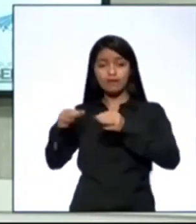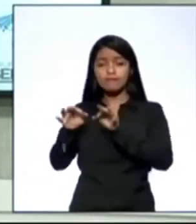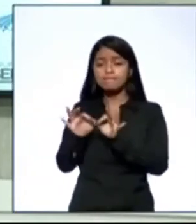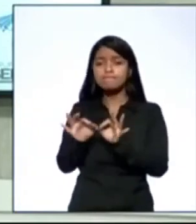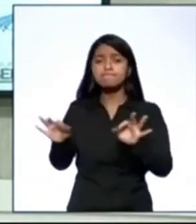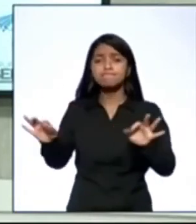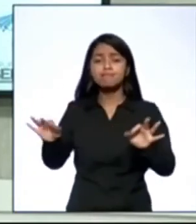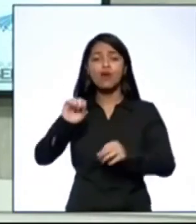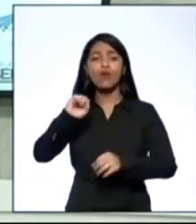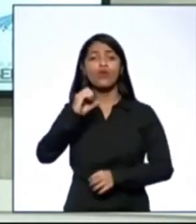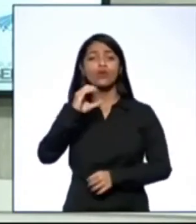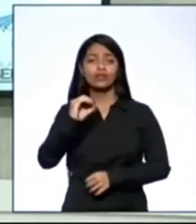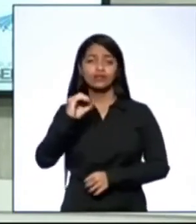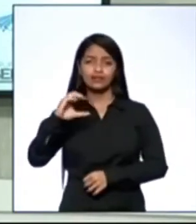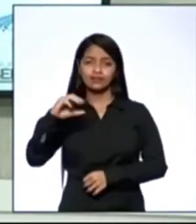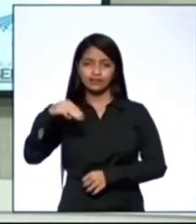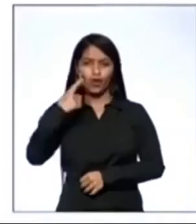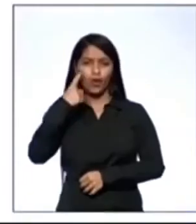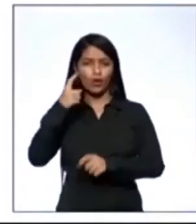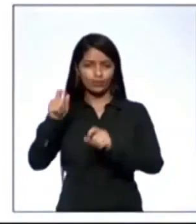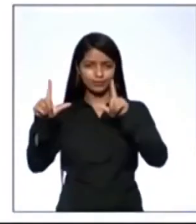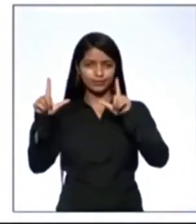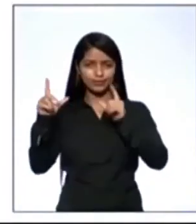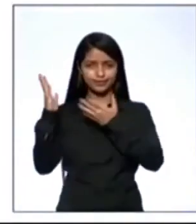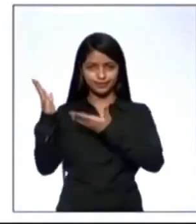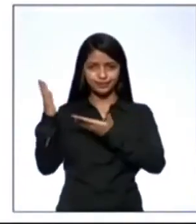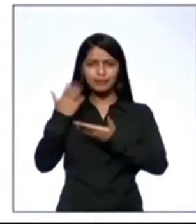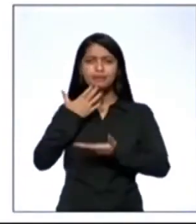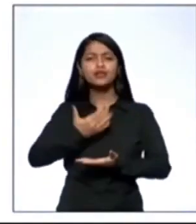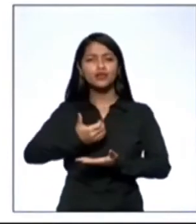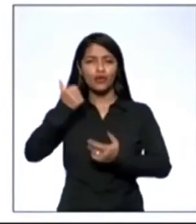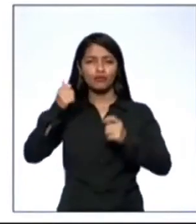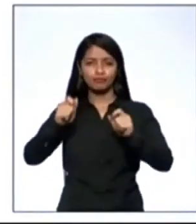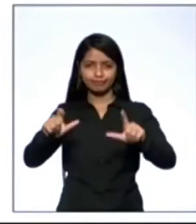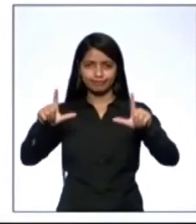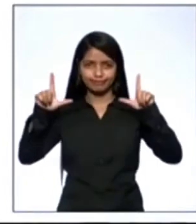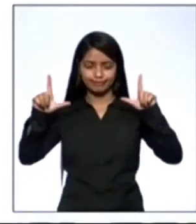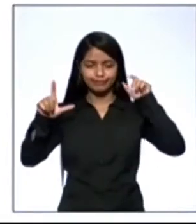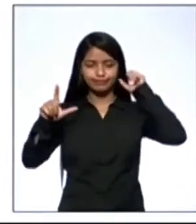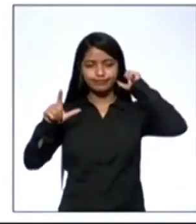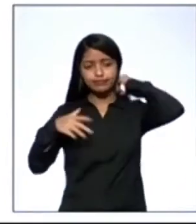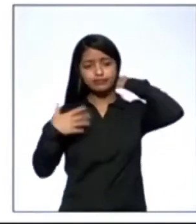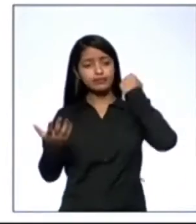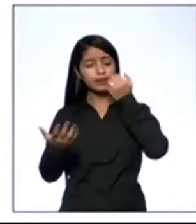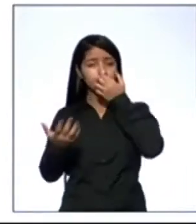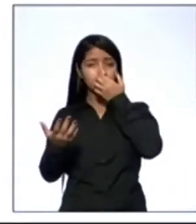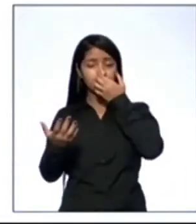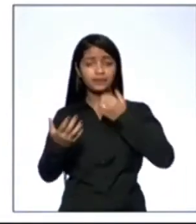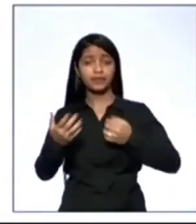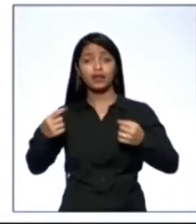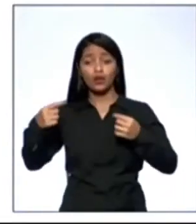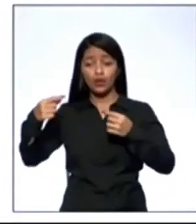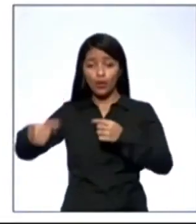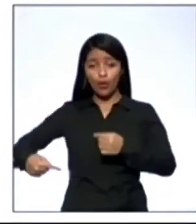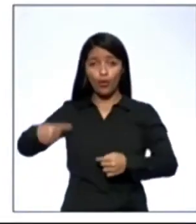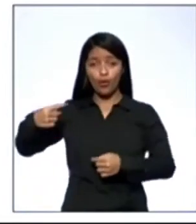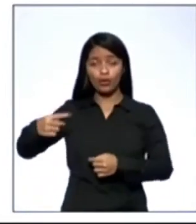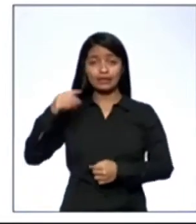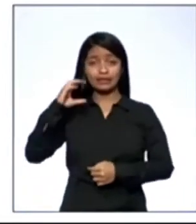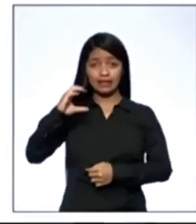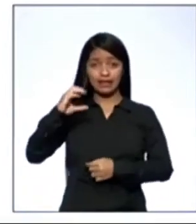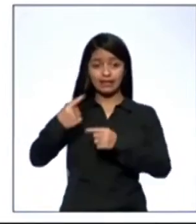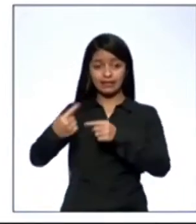80 centímetros. Vamos para a tela. Na tela talvez você veja melhor. O diâmetro da roda C